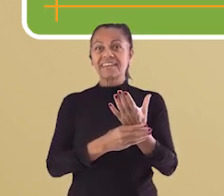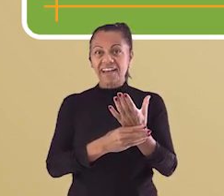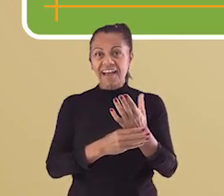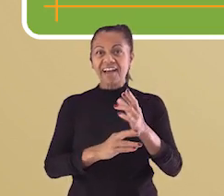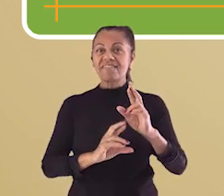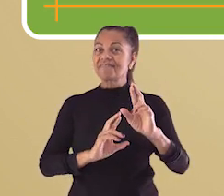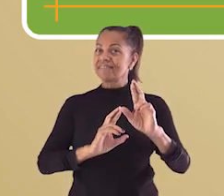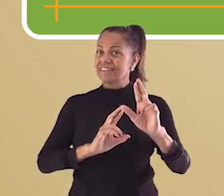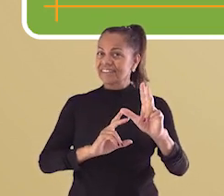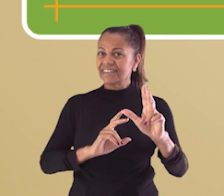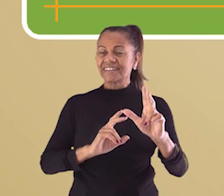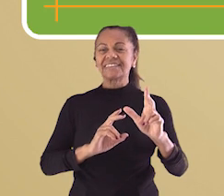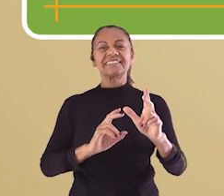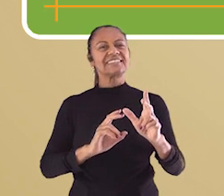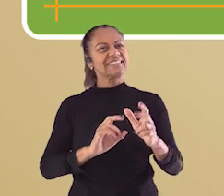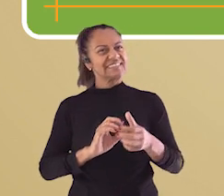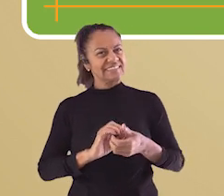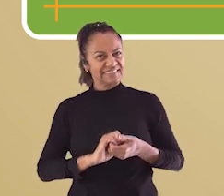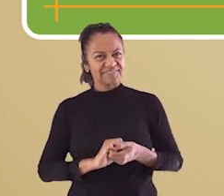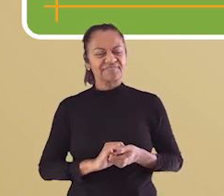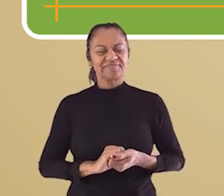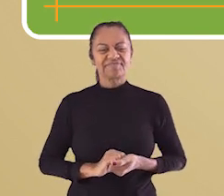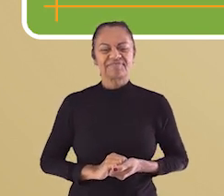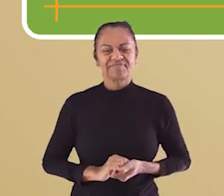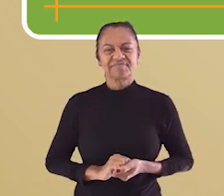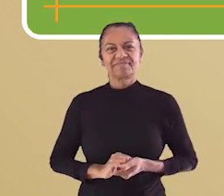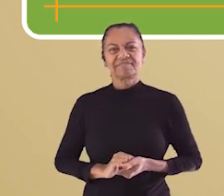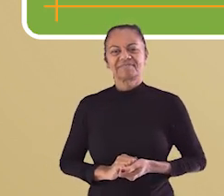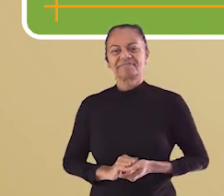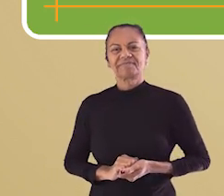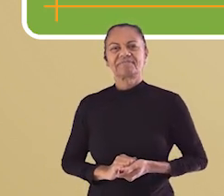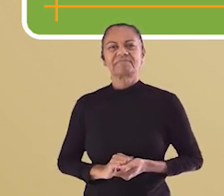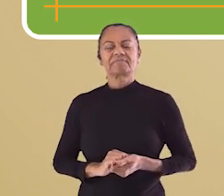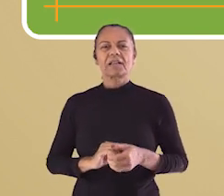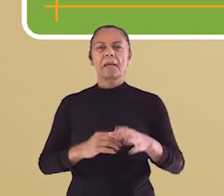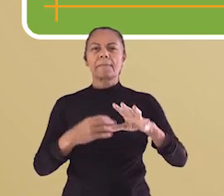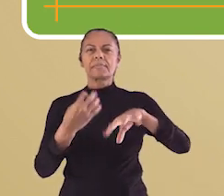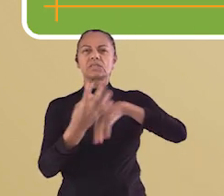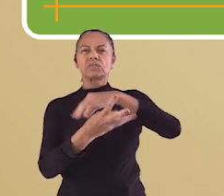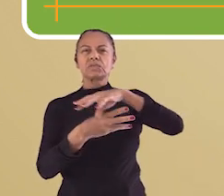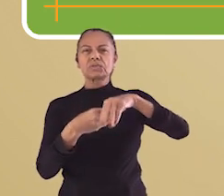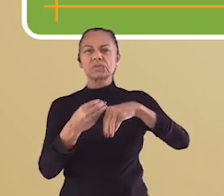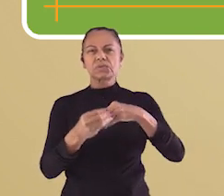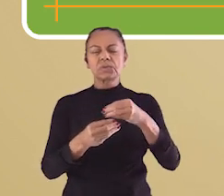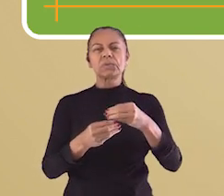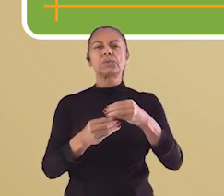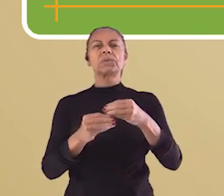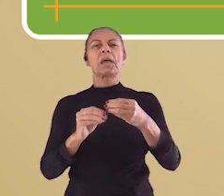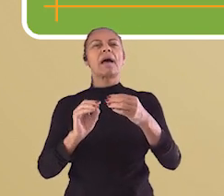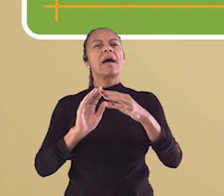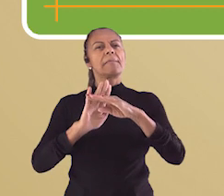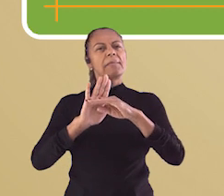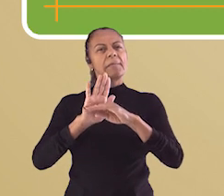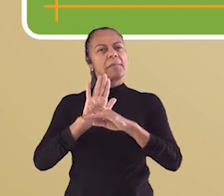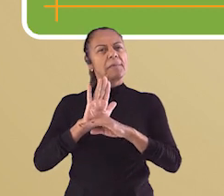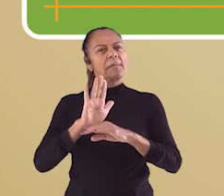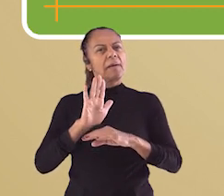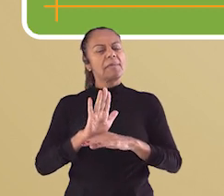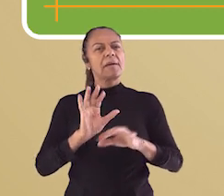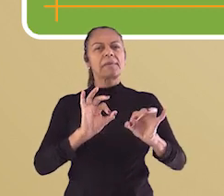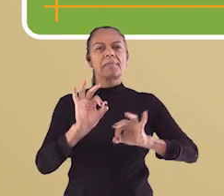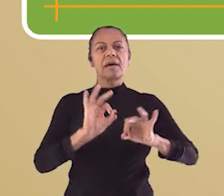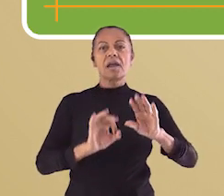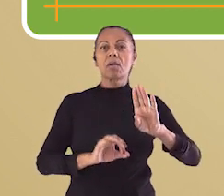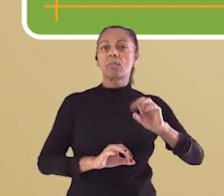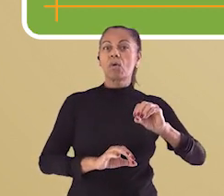que originam produtos diferentes dos que foram misturados. Mistura de ingredientes para fazer um bolo, mistura